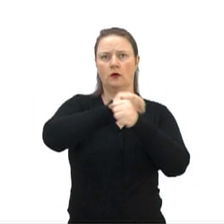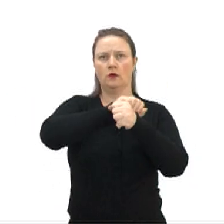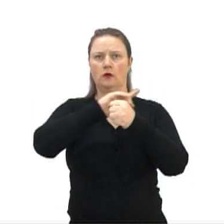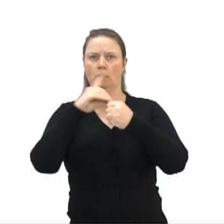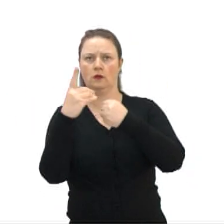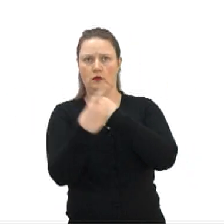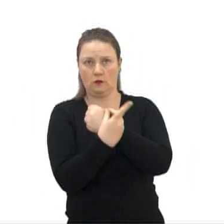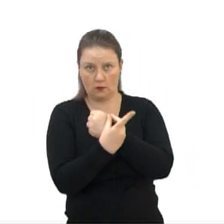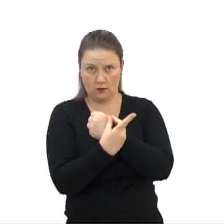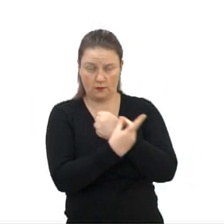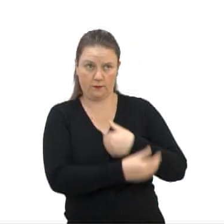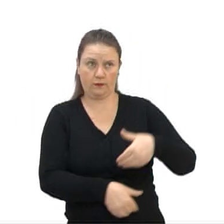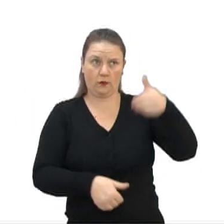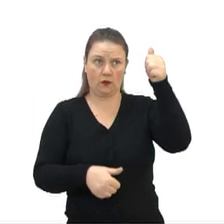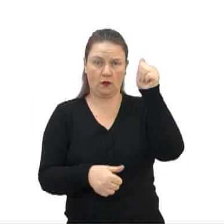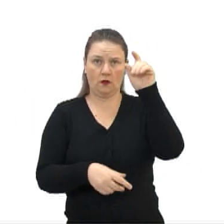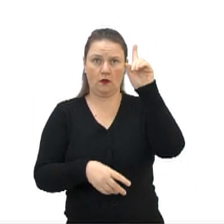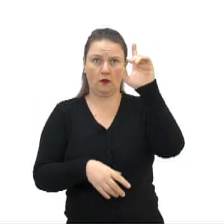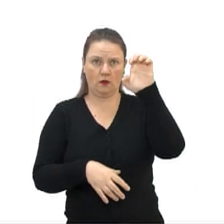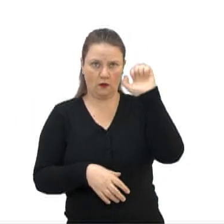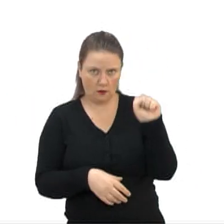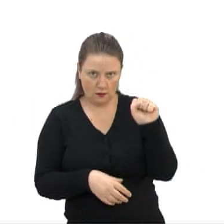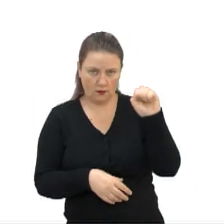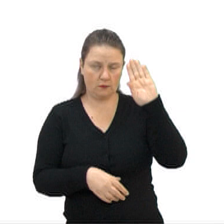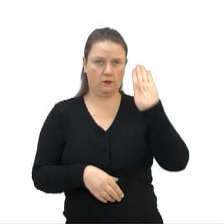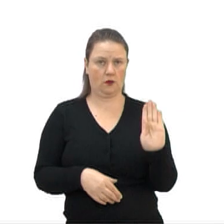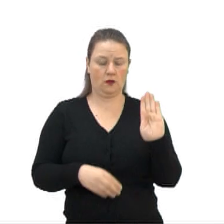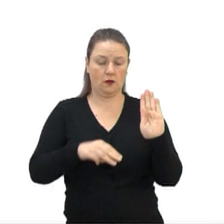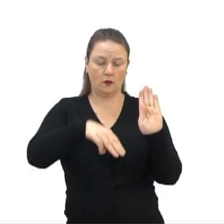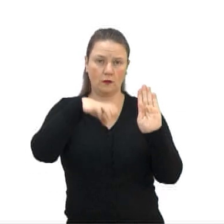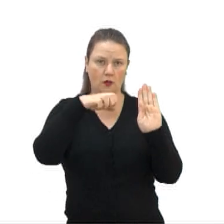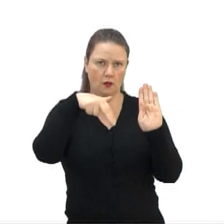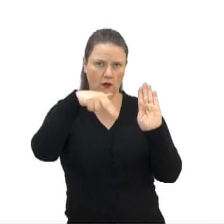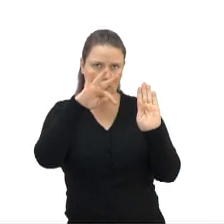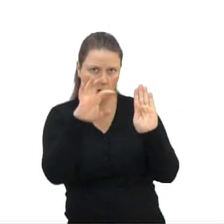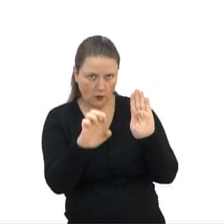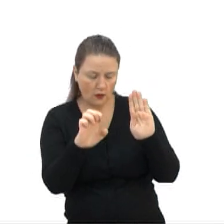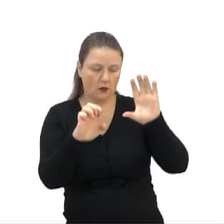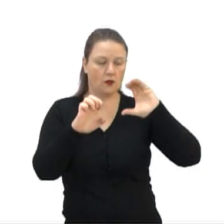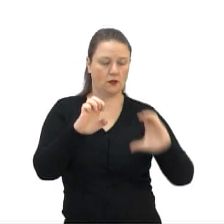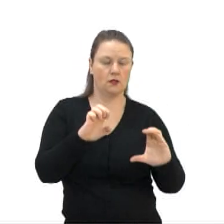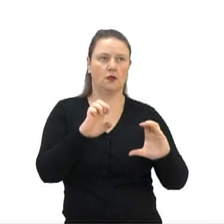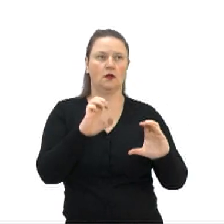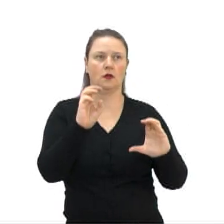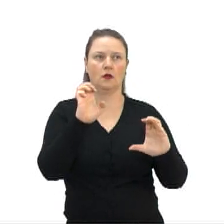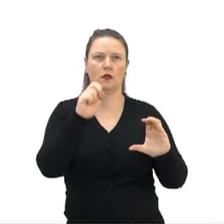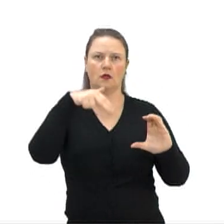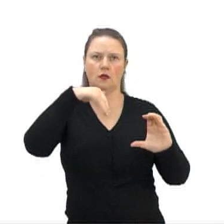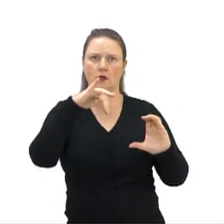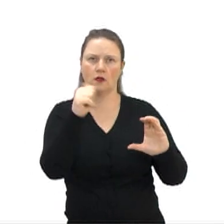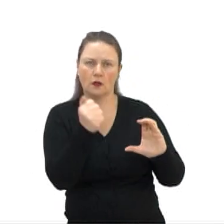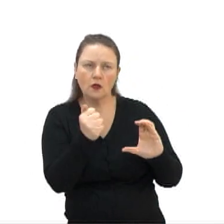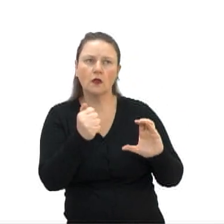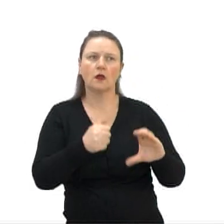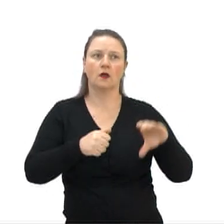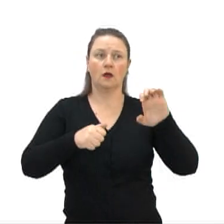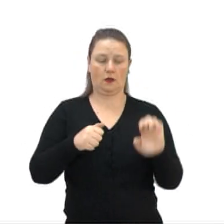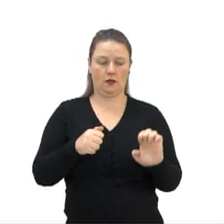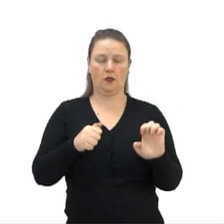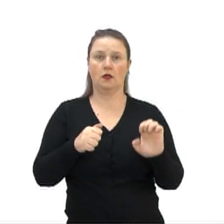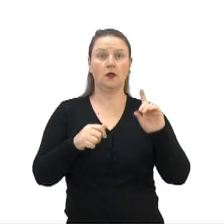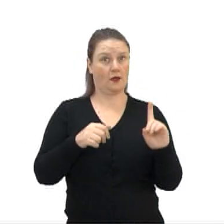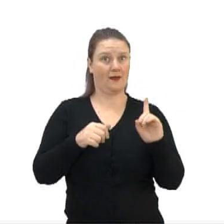A, des, letra B, mente, letra C, ência. E letra D, eiro.